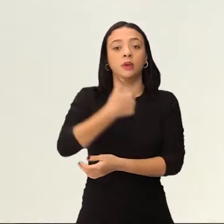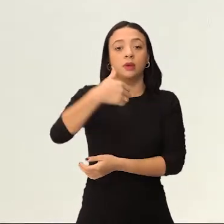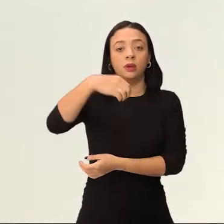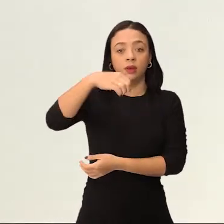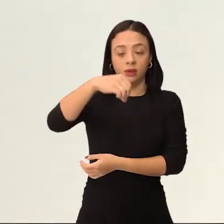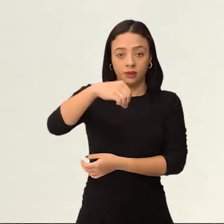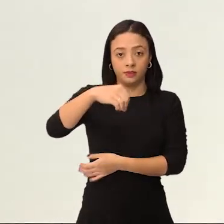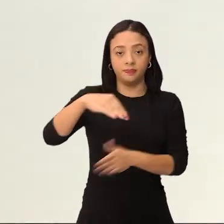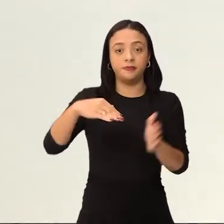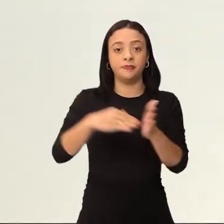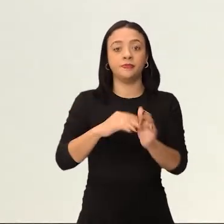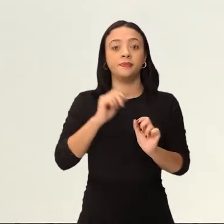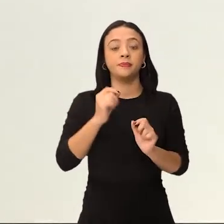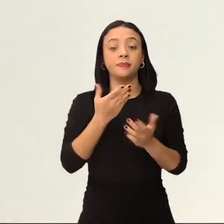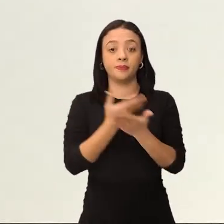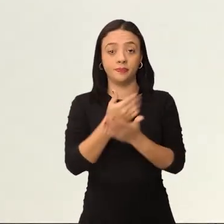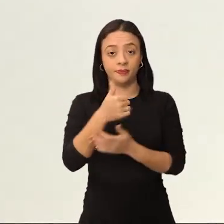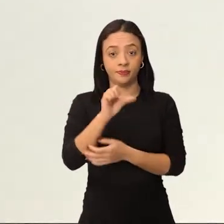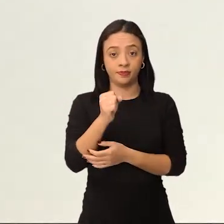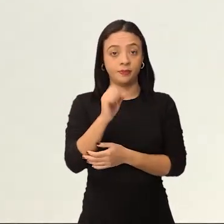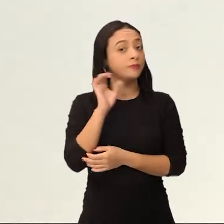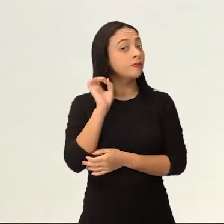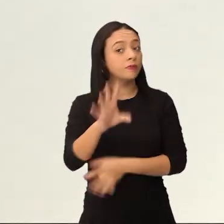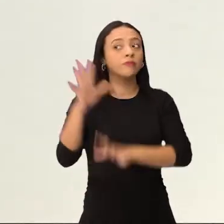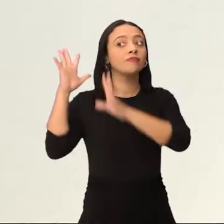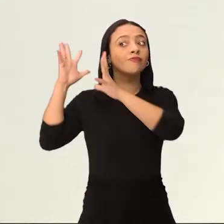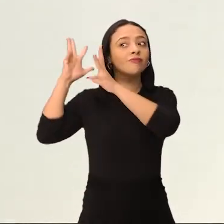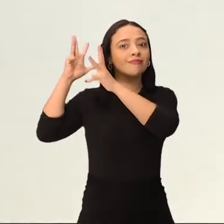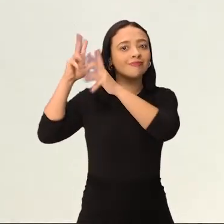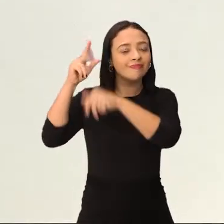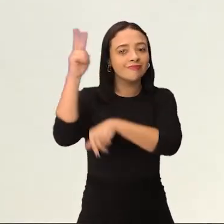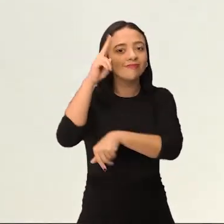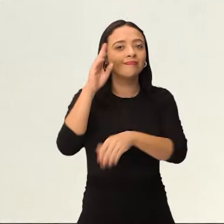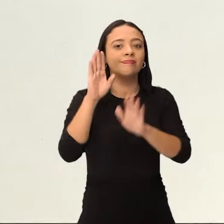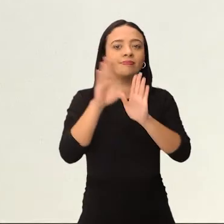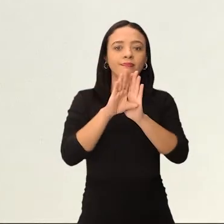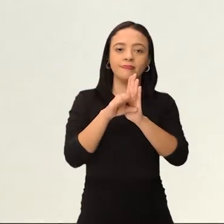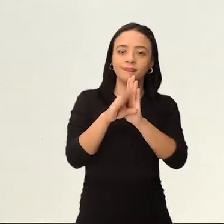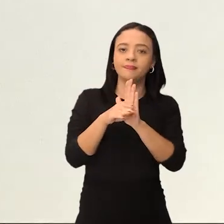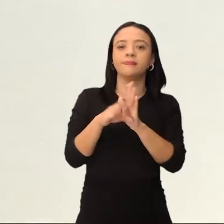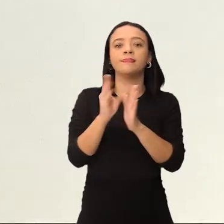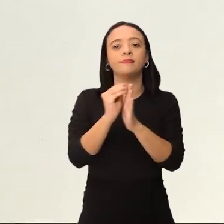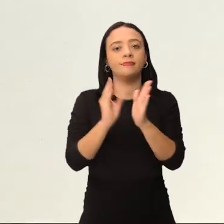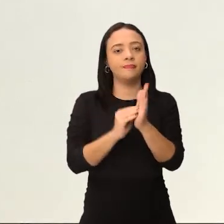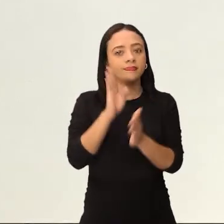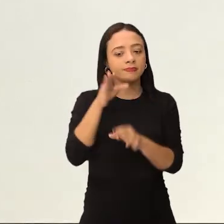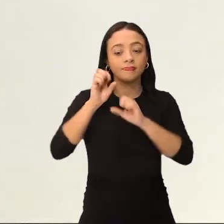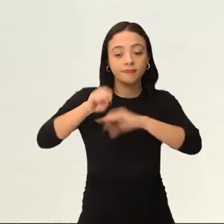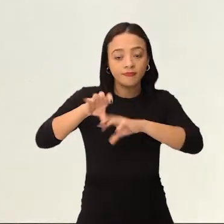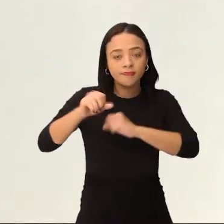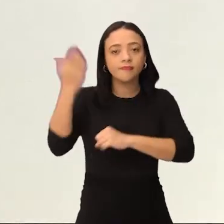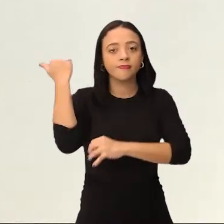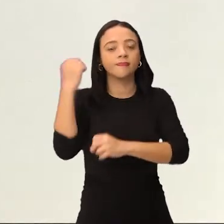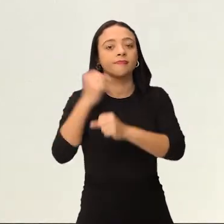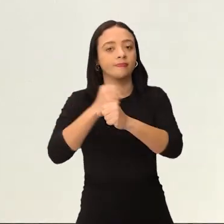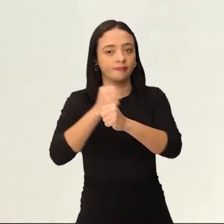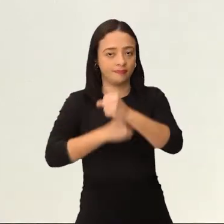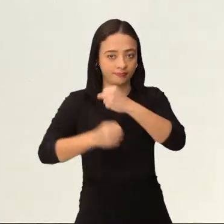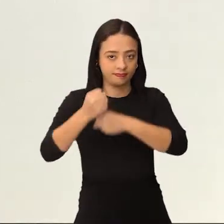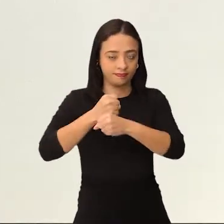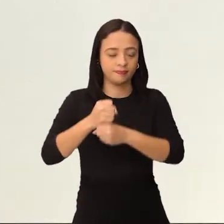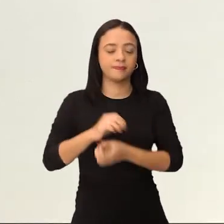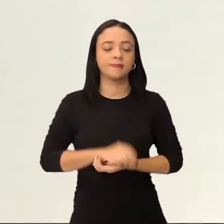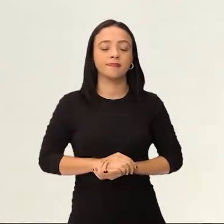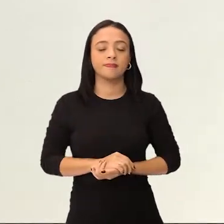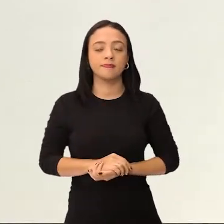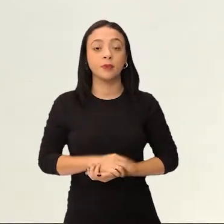dezenove até a aula 18 nós estávamos Relembrando alguns assuntos que foram ministrados ano passado né do segundo ano